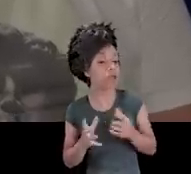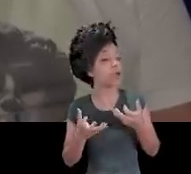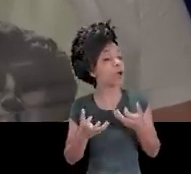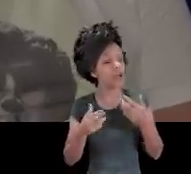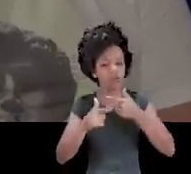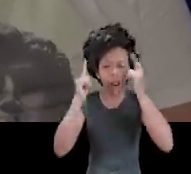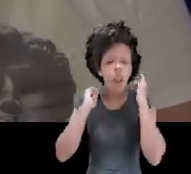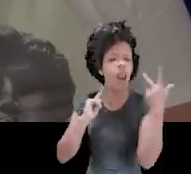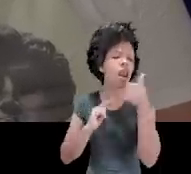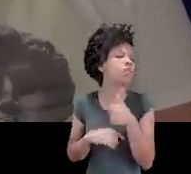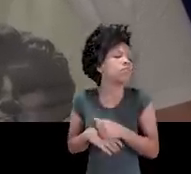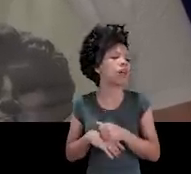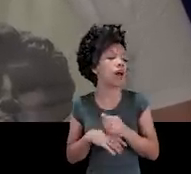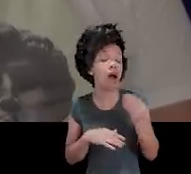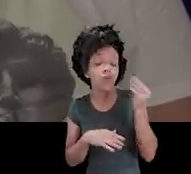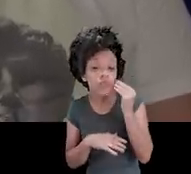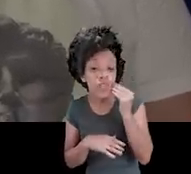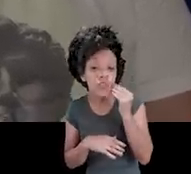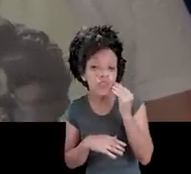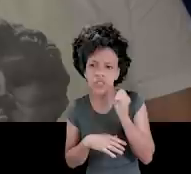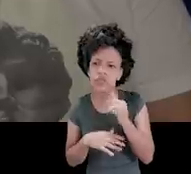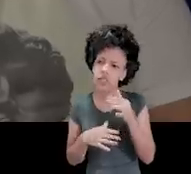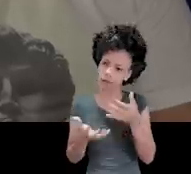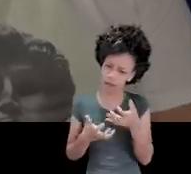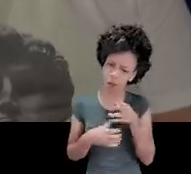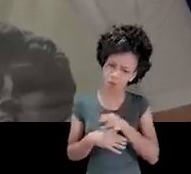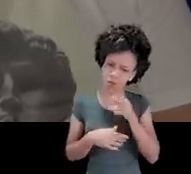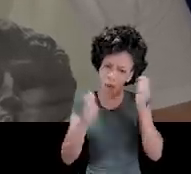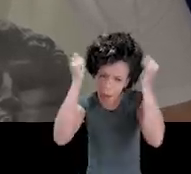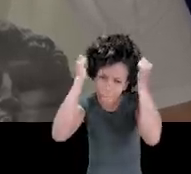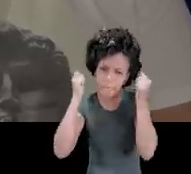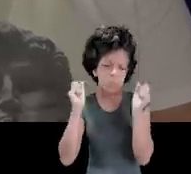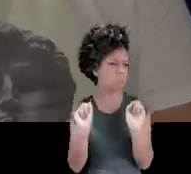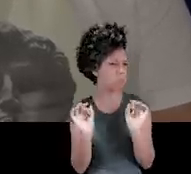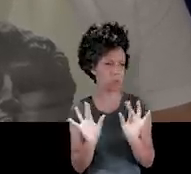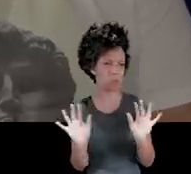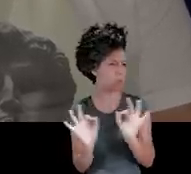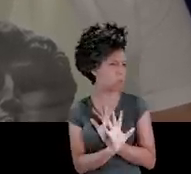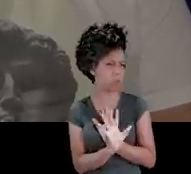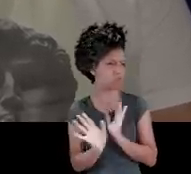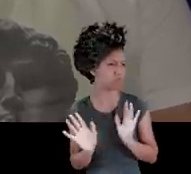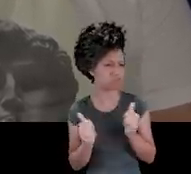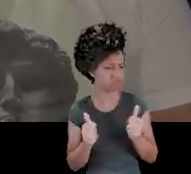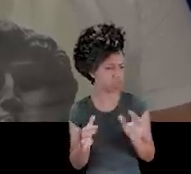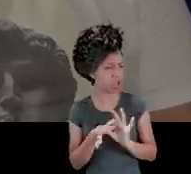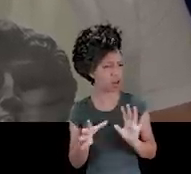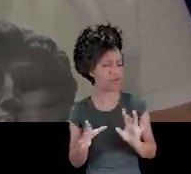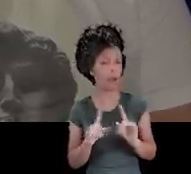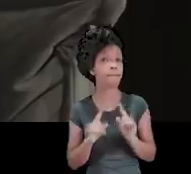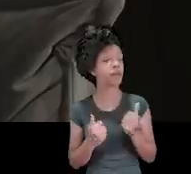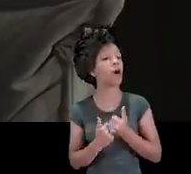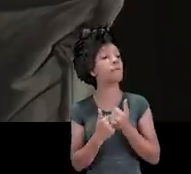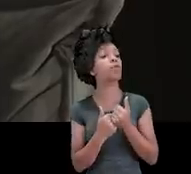faça o teste, tudo é um teste. Se você quer depois usar uma peruca, fica à vontade, a escolha é totalmente sua. Mas eu apoio totalmente a